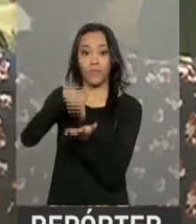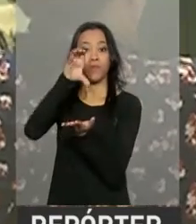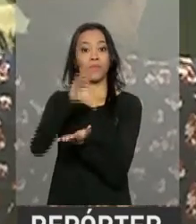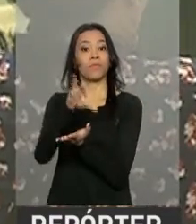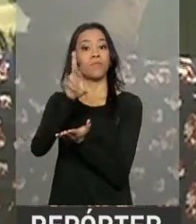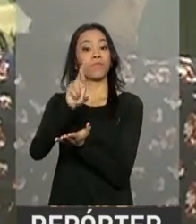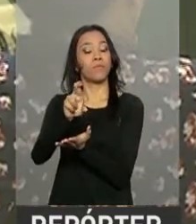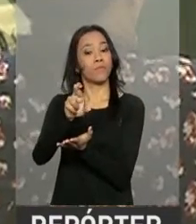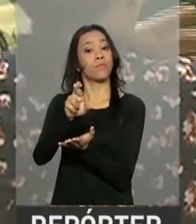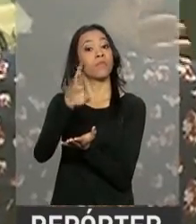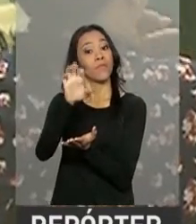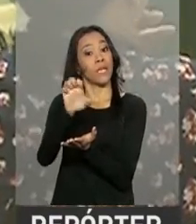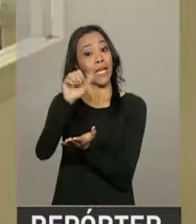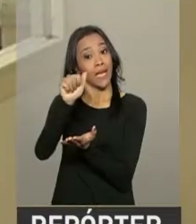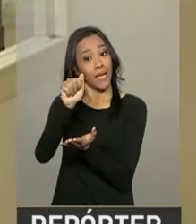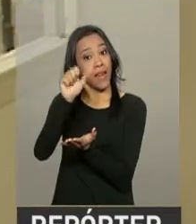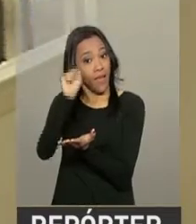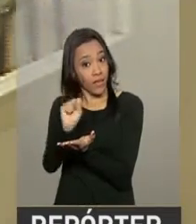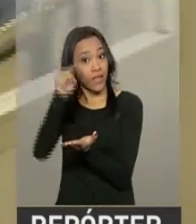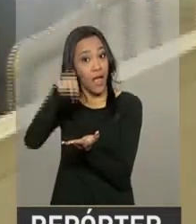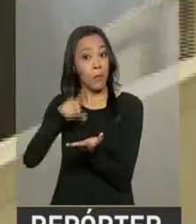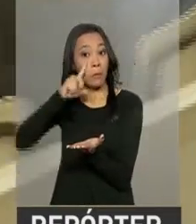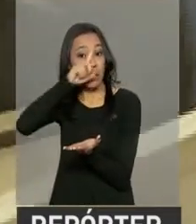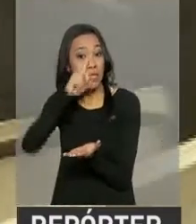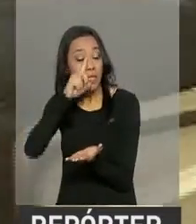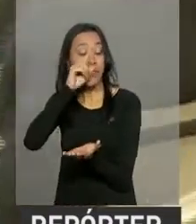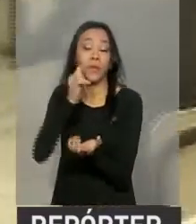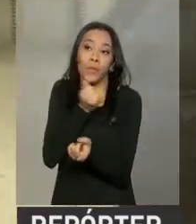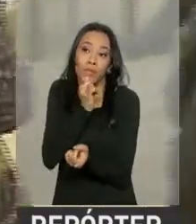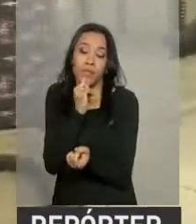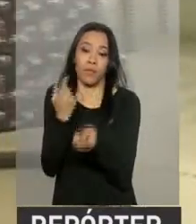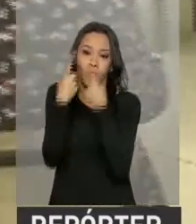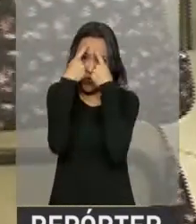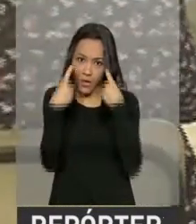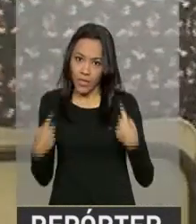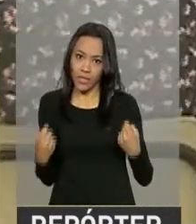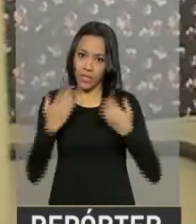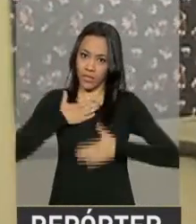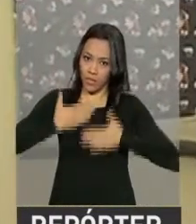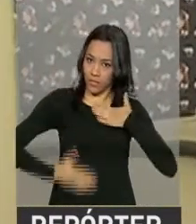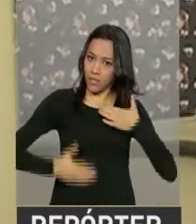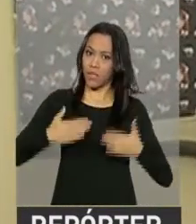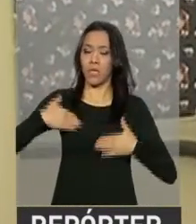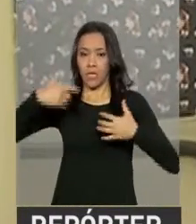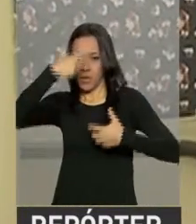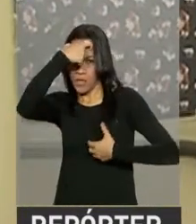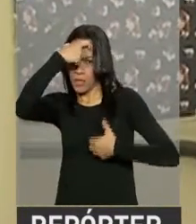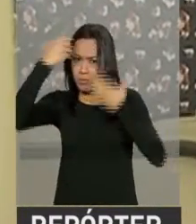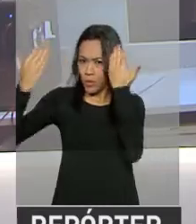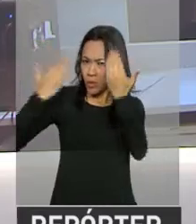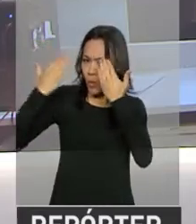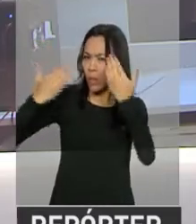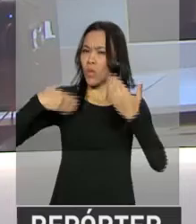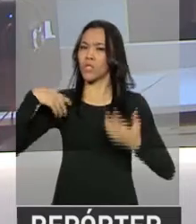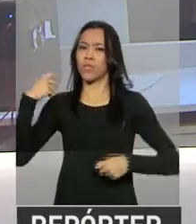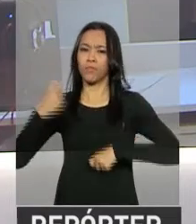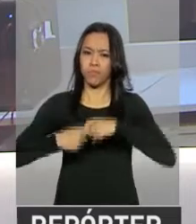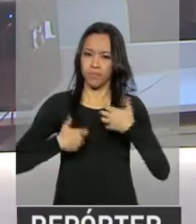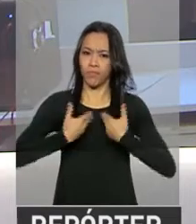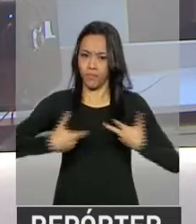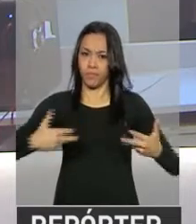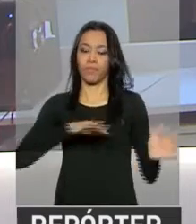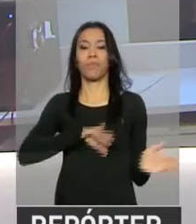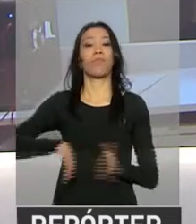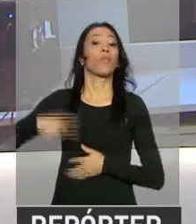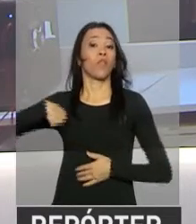famílias que enfrentam situações de maior risco como violência física psicológica e sexual nós